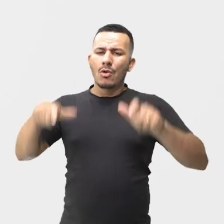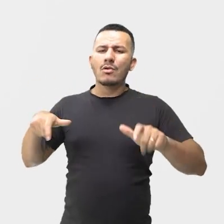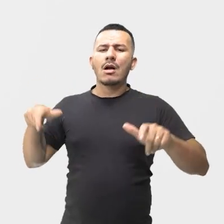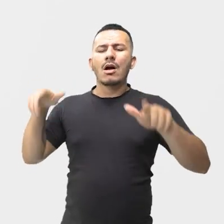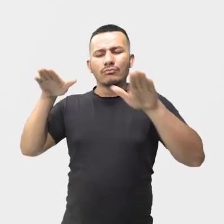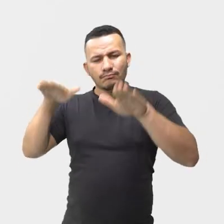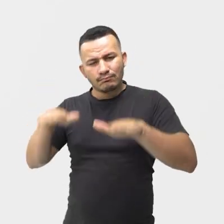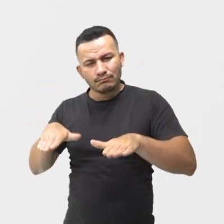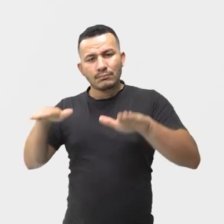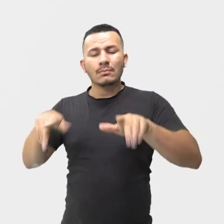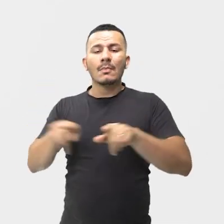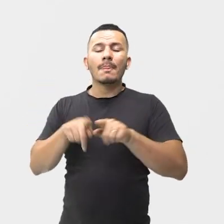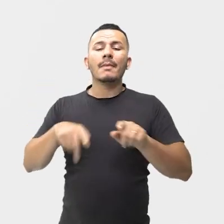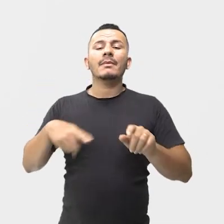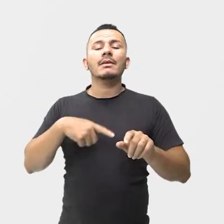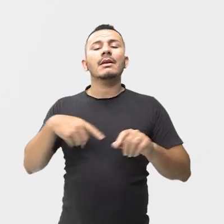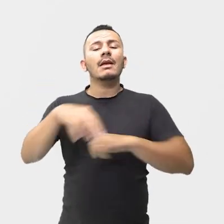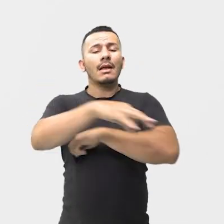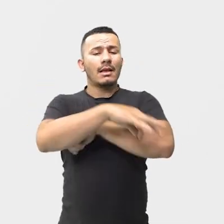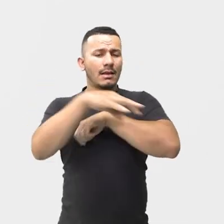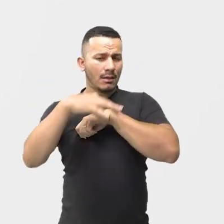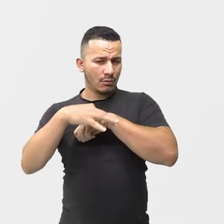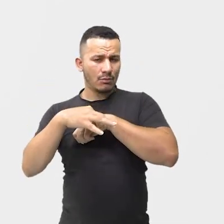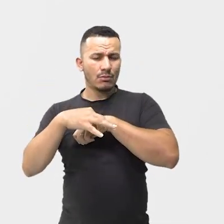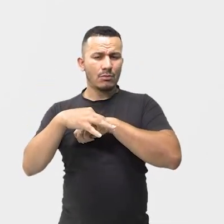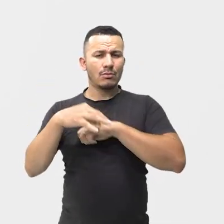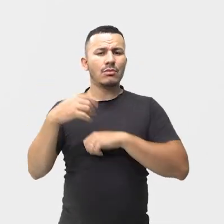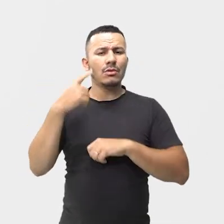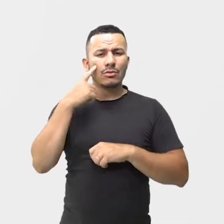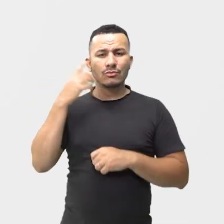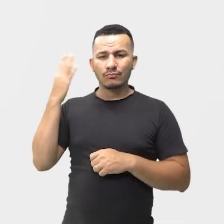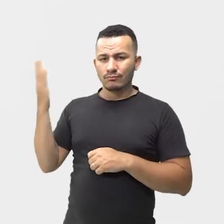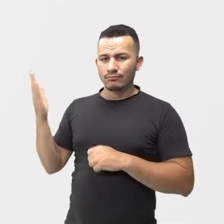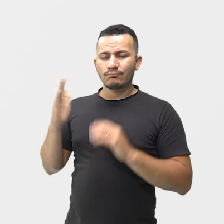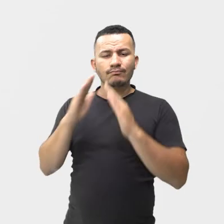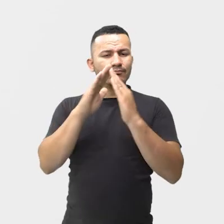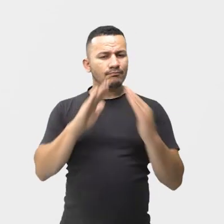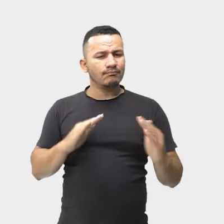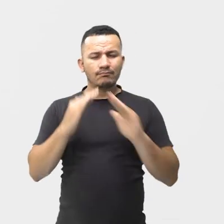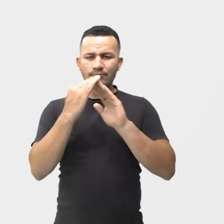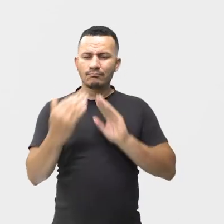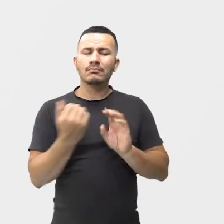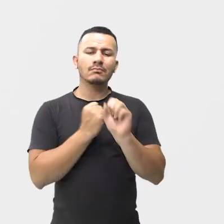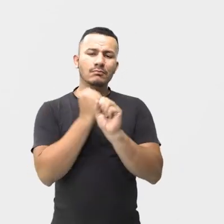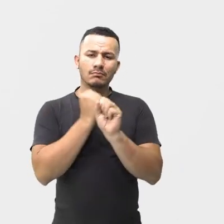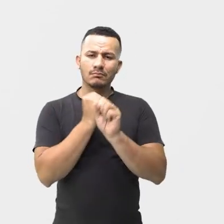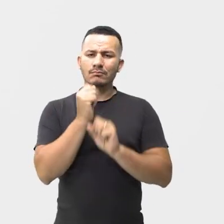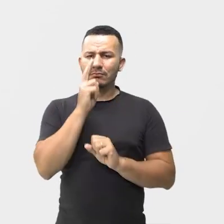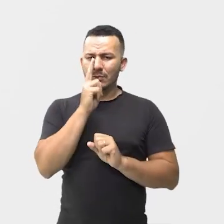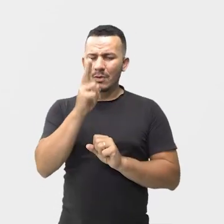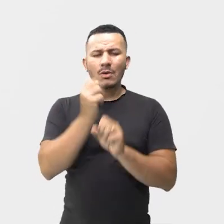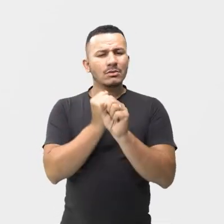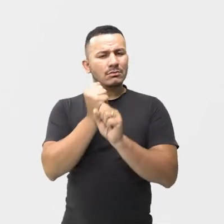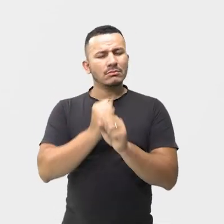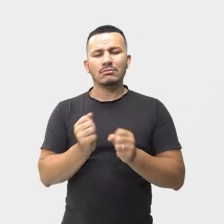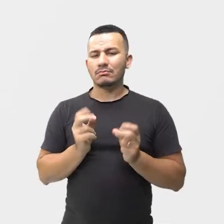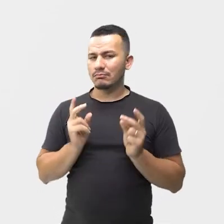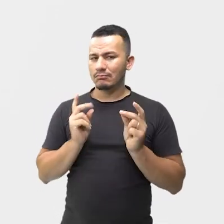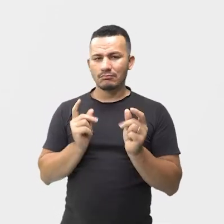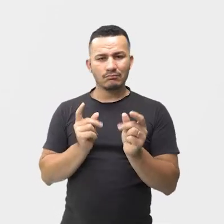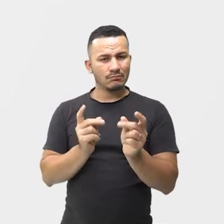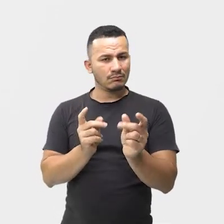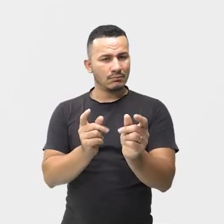também. E a arquitetura, como vocês podem ver, havia essa durabilidade e essa